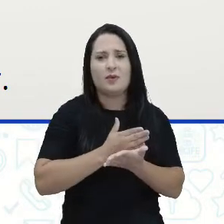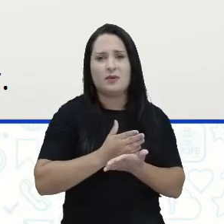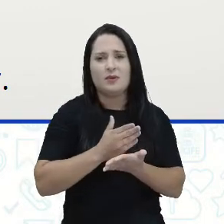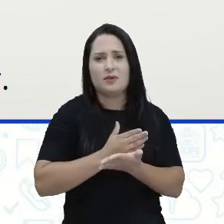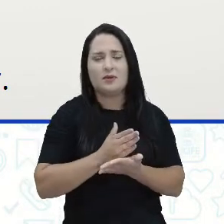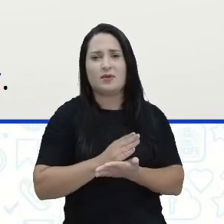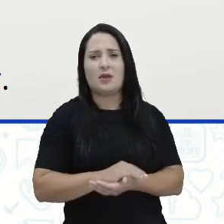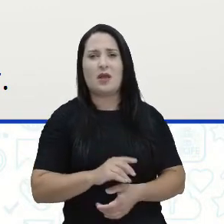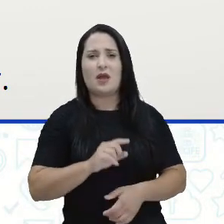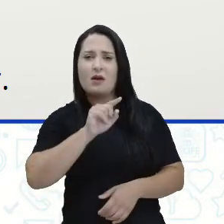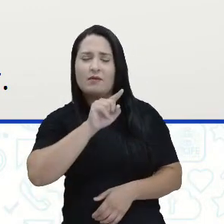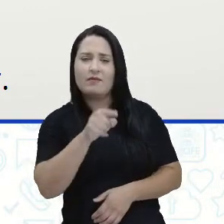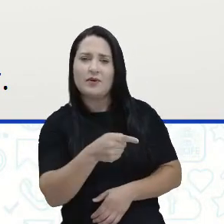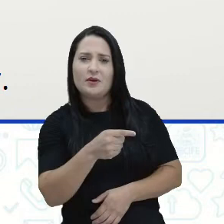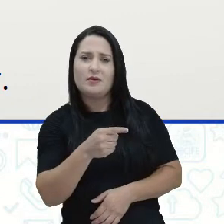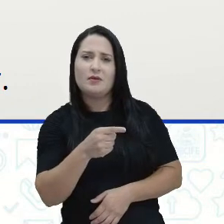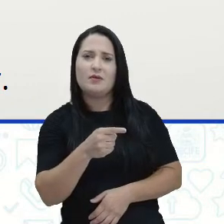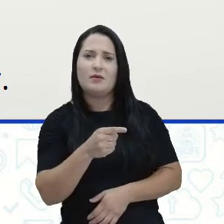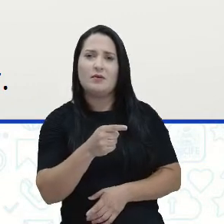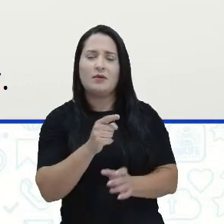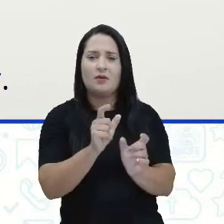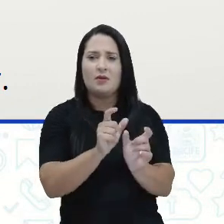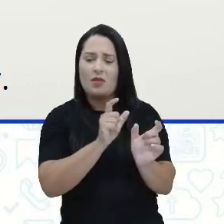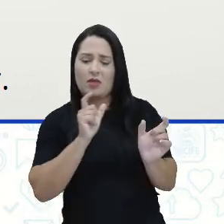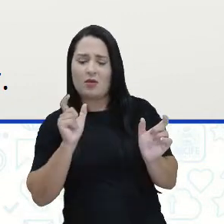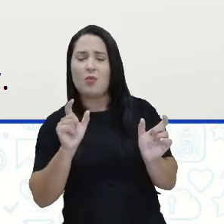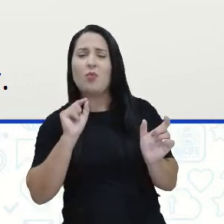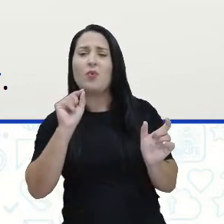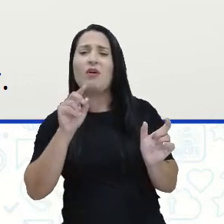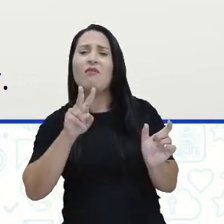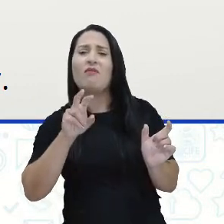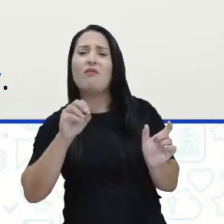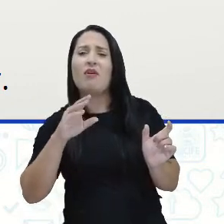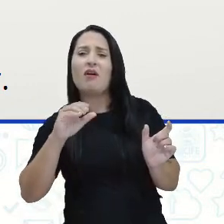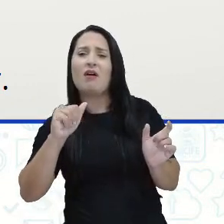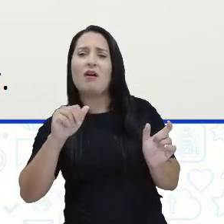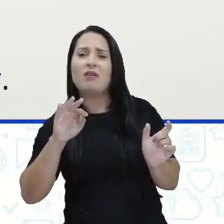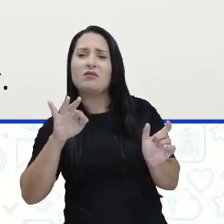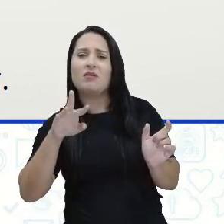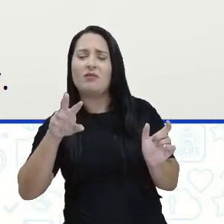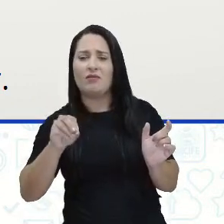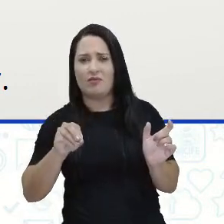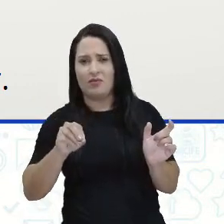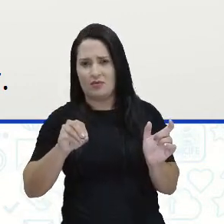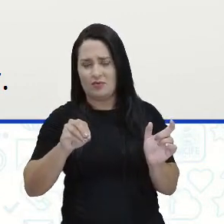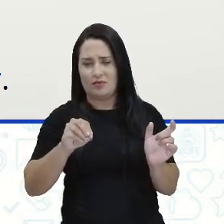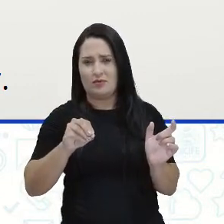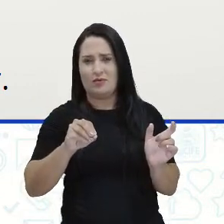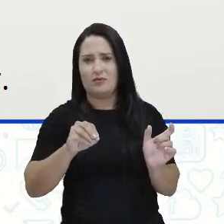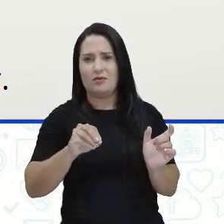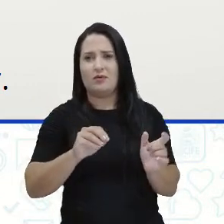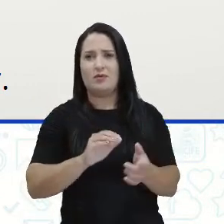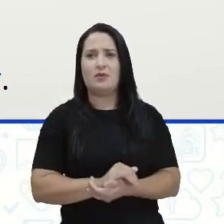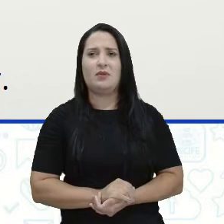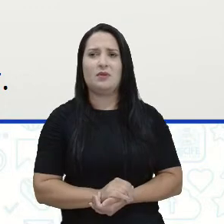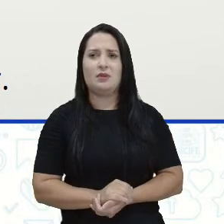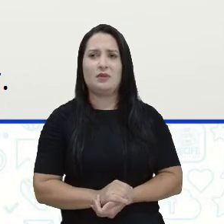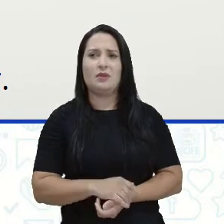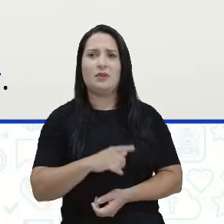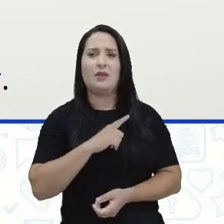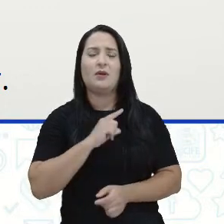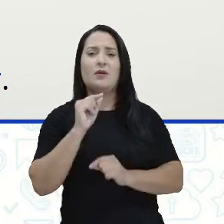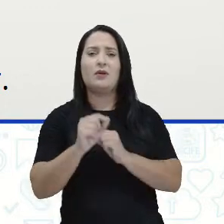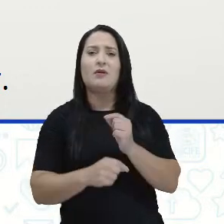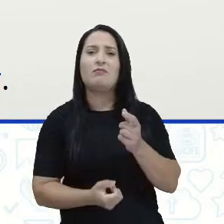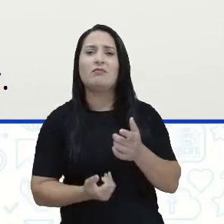colocada após o vocativo. E o que é vocativo? É esse termo utilizado para evocar o